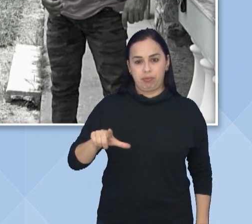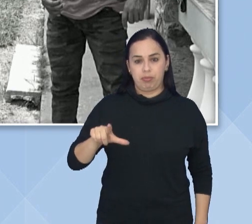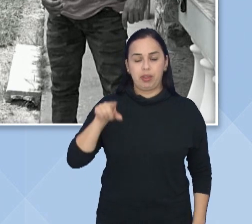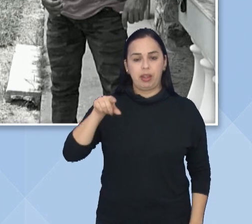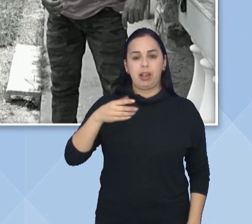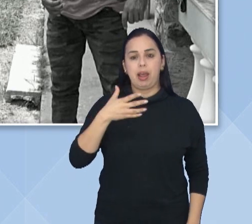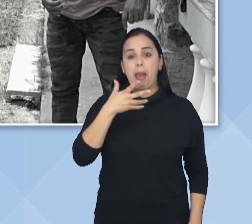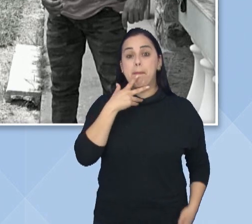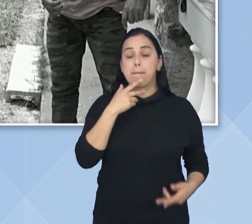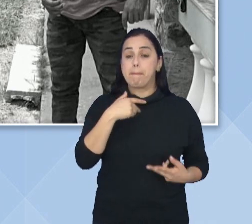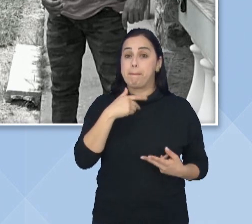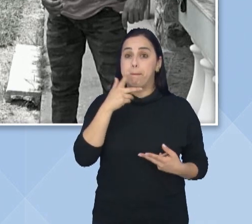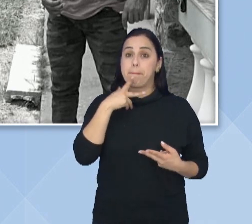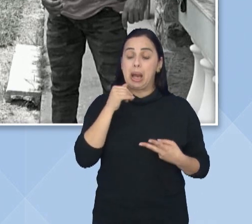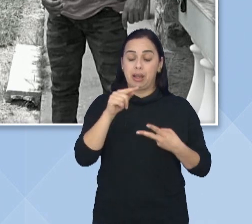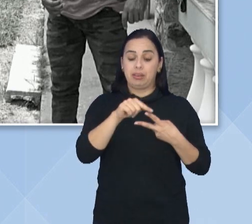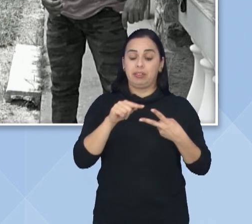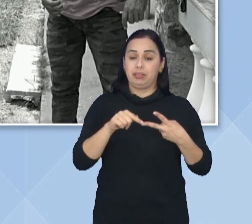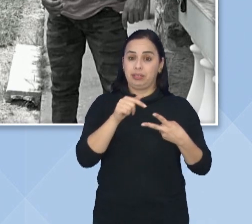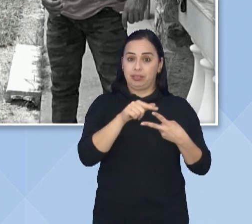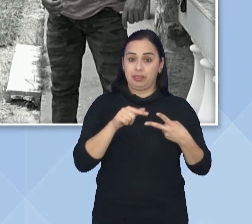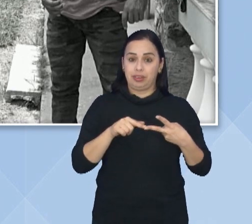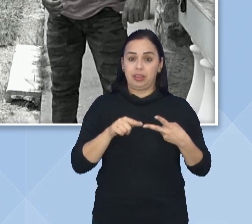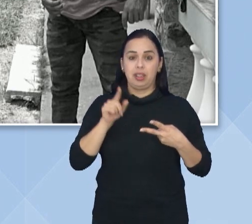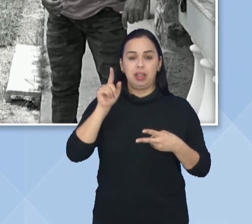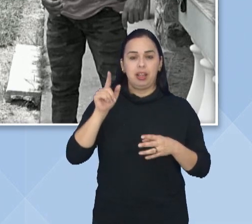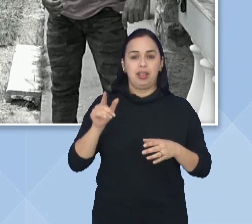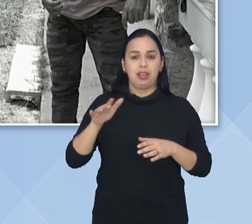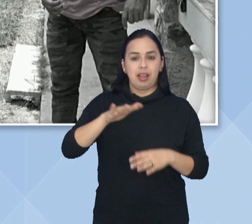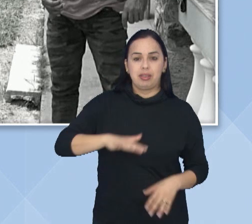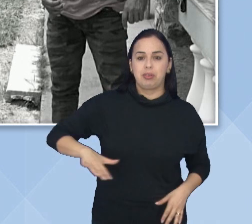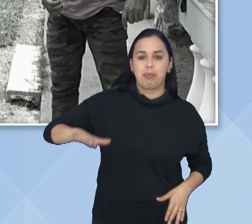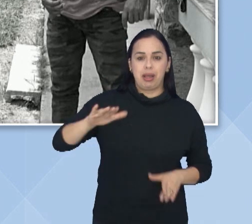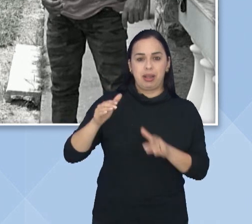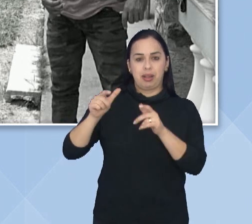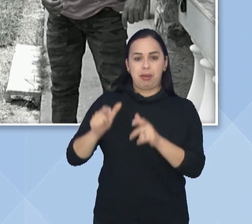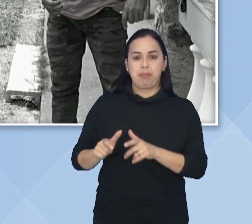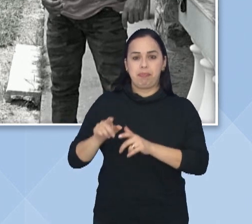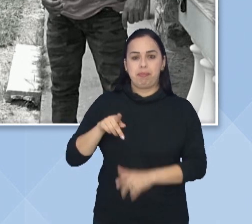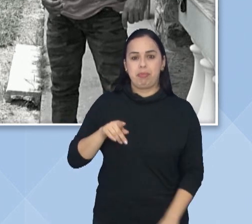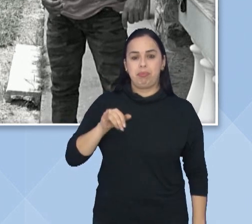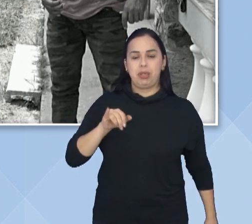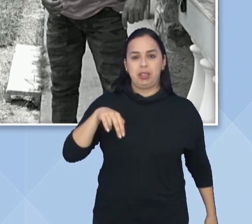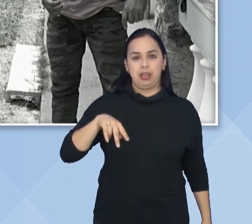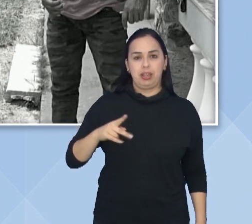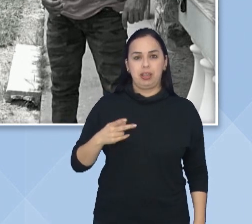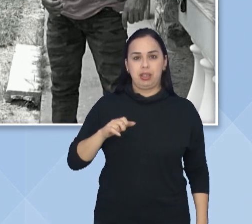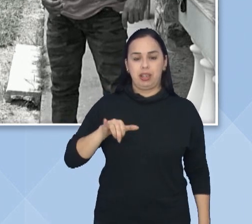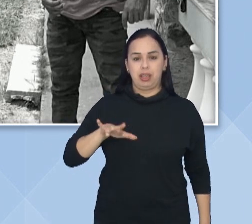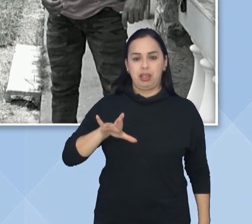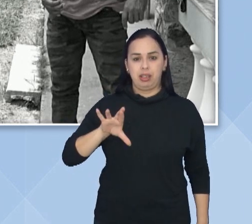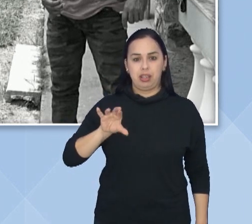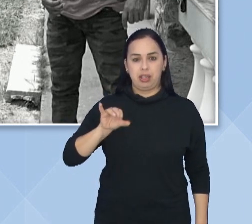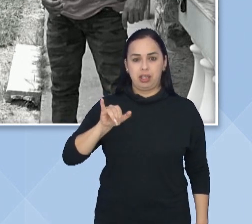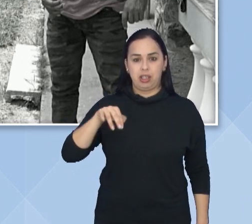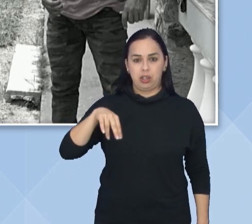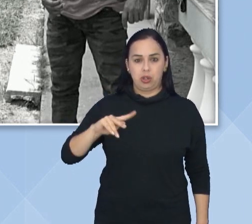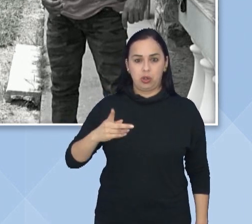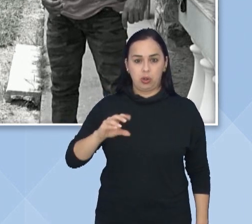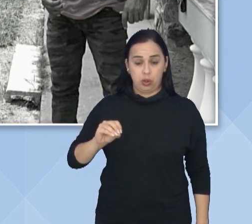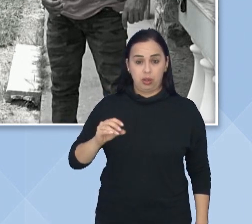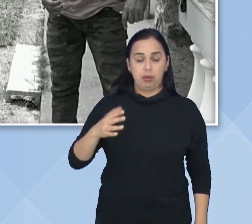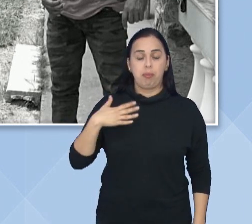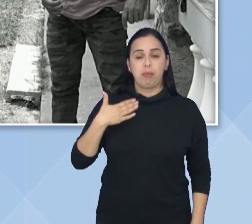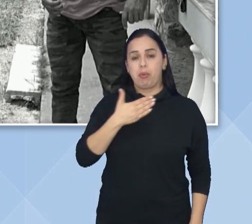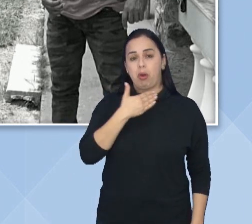da Jéssica, do Pinheirinho dos Palmares, que faleceu ontem aos 62 anos.